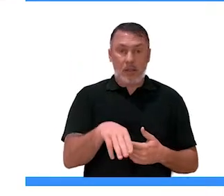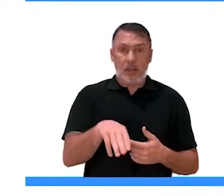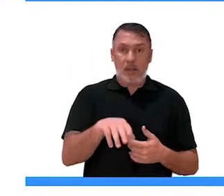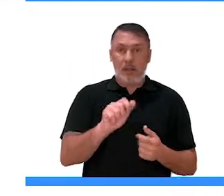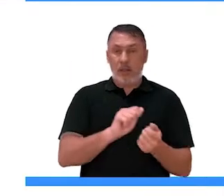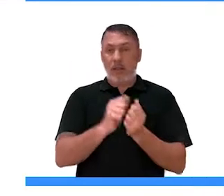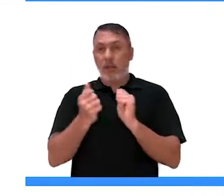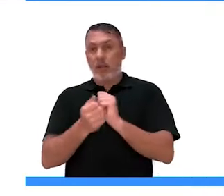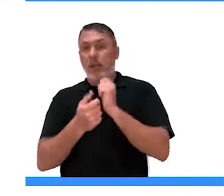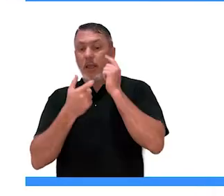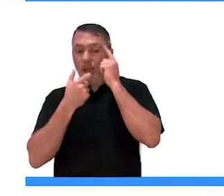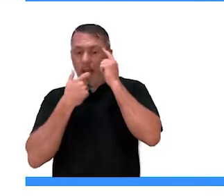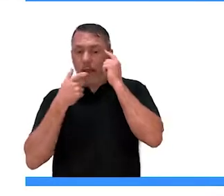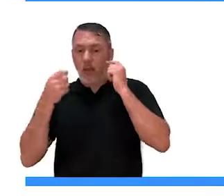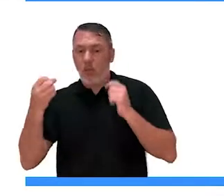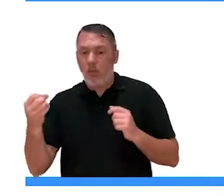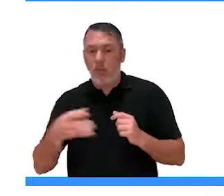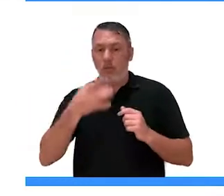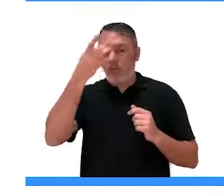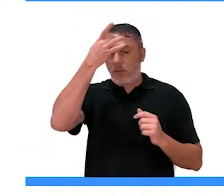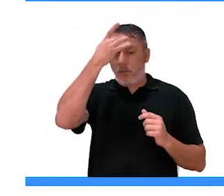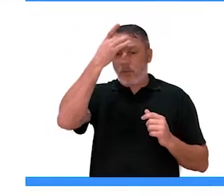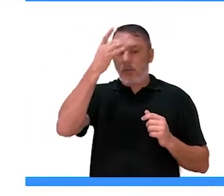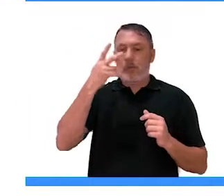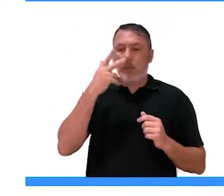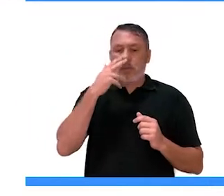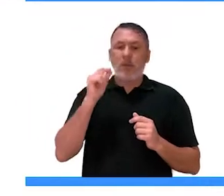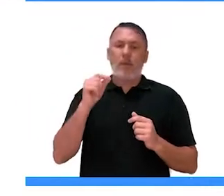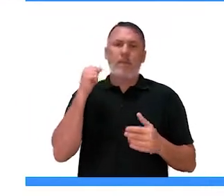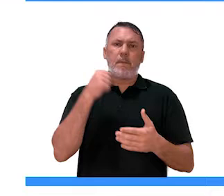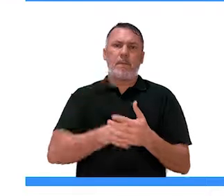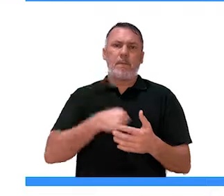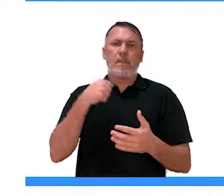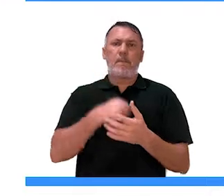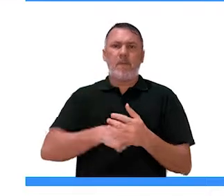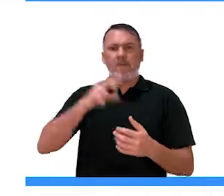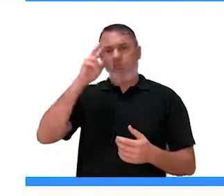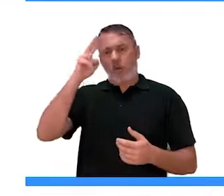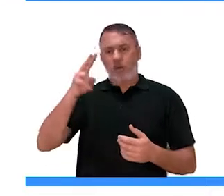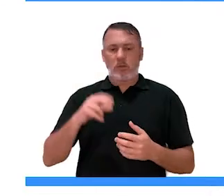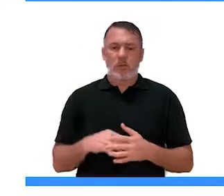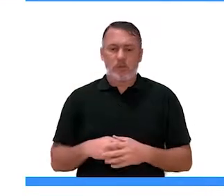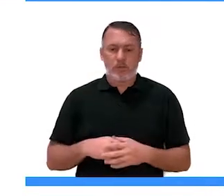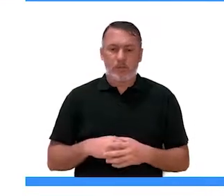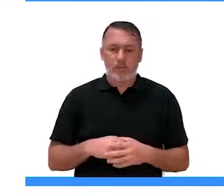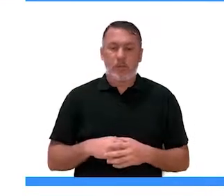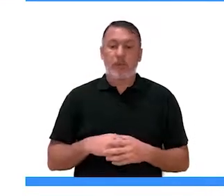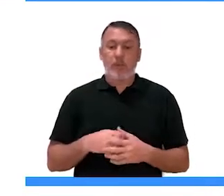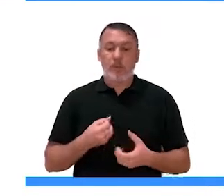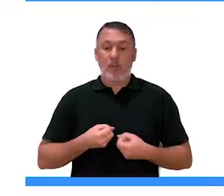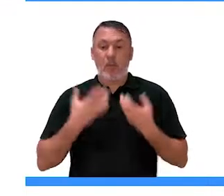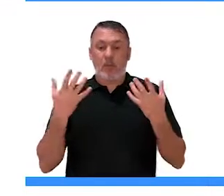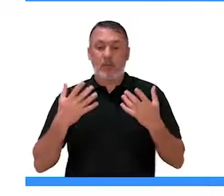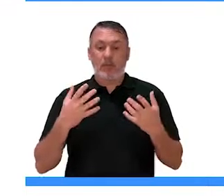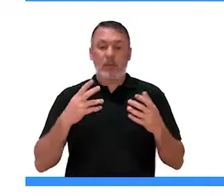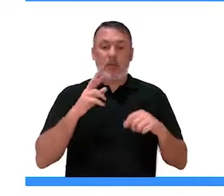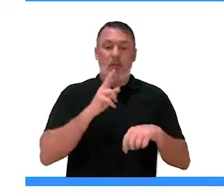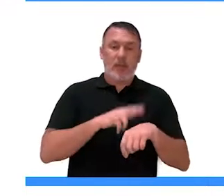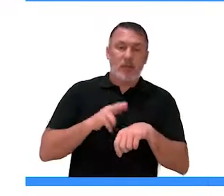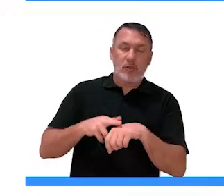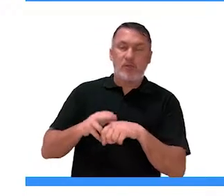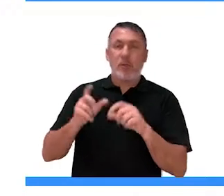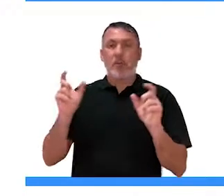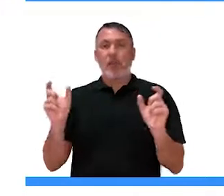vem do inglês e significa uma nova acepção para o verbo geralmente utilizado para dizer bater com força. A poesia falada